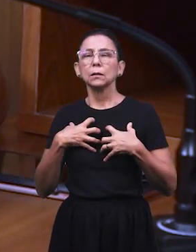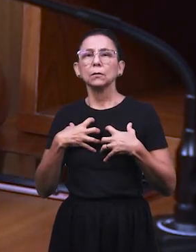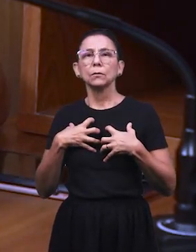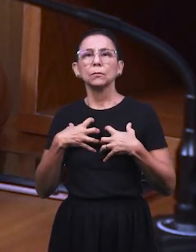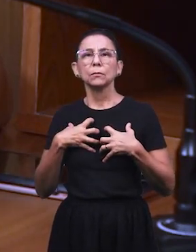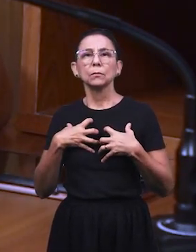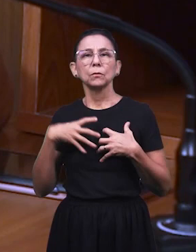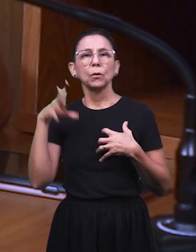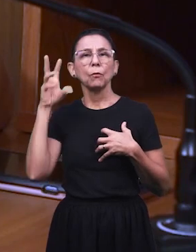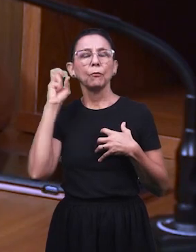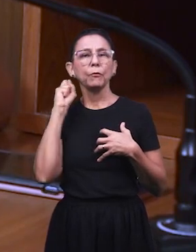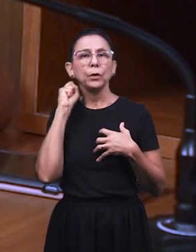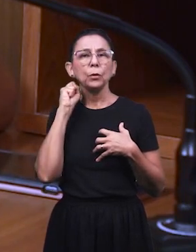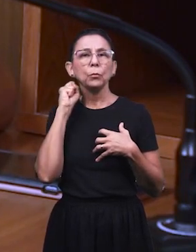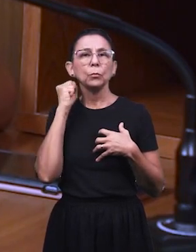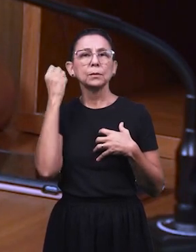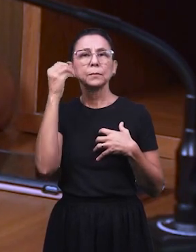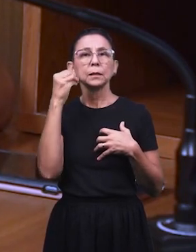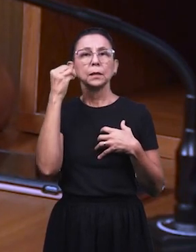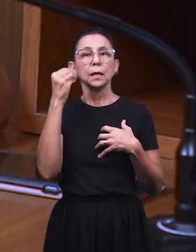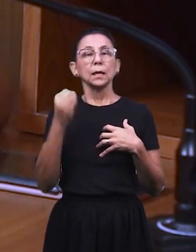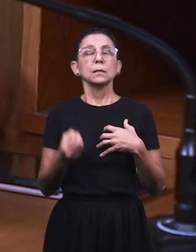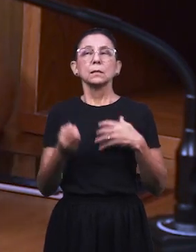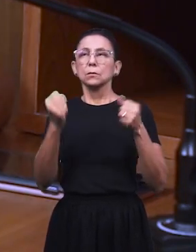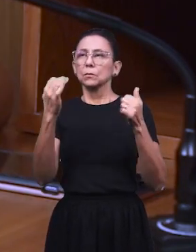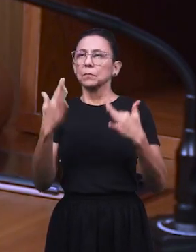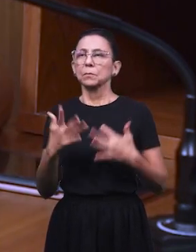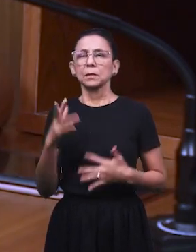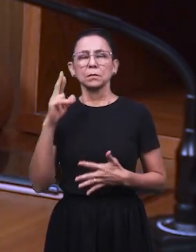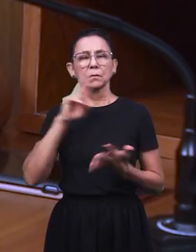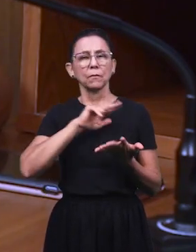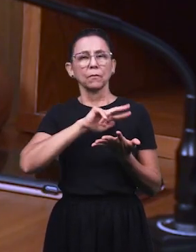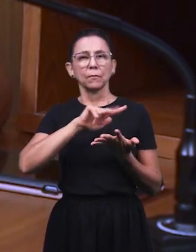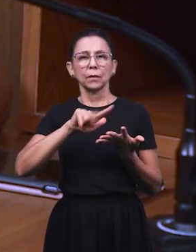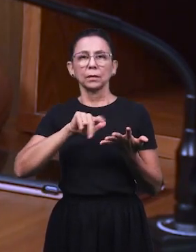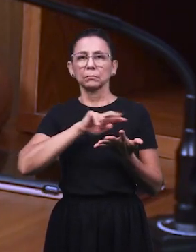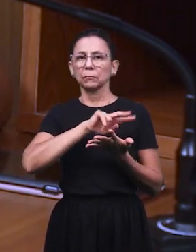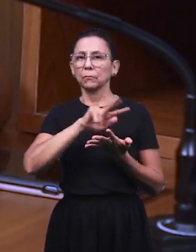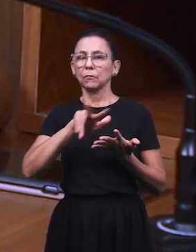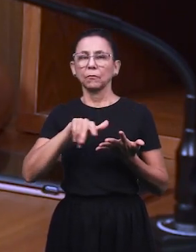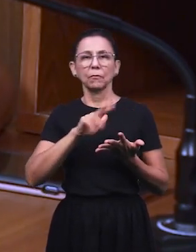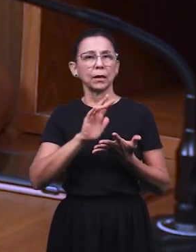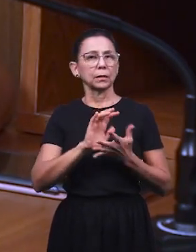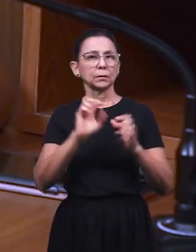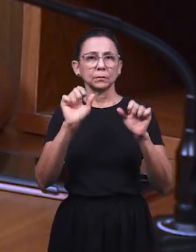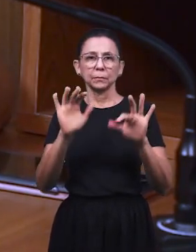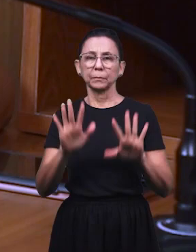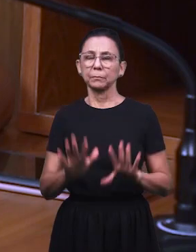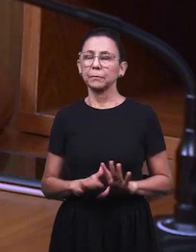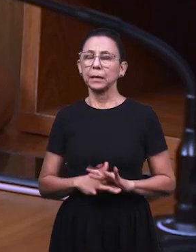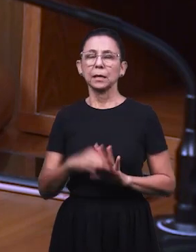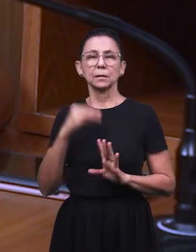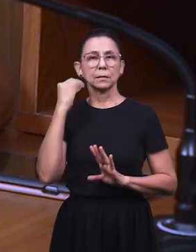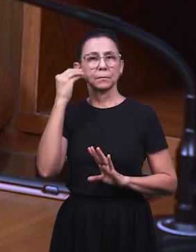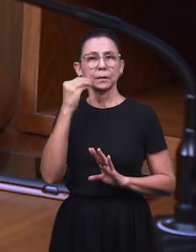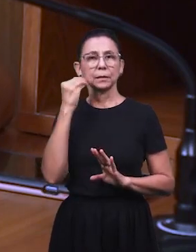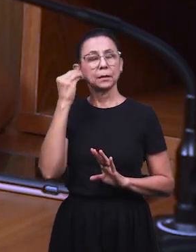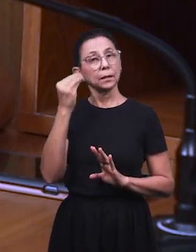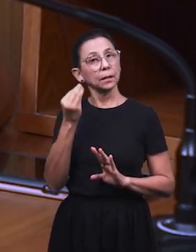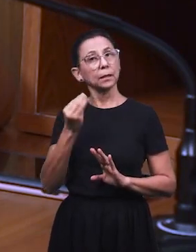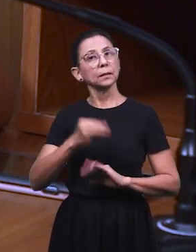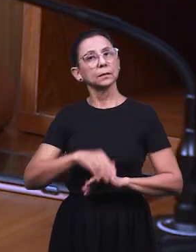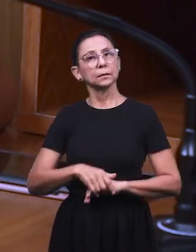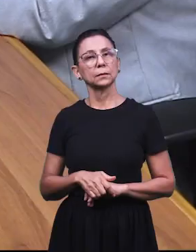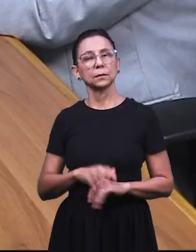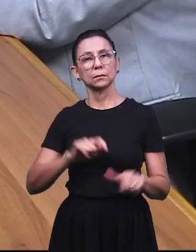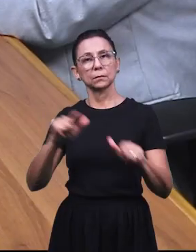daquela experiência que foi compartilhada. Então, são vários sinais que o Senhor tem mostrado de tudo aquilo que Ele tem feito